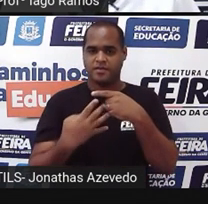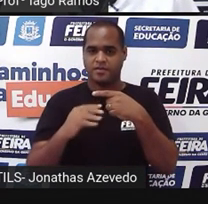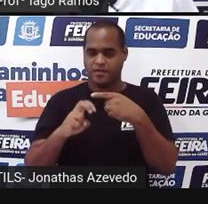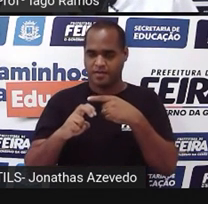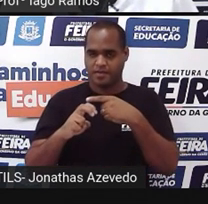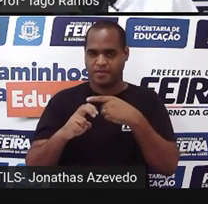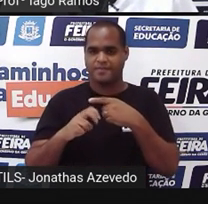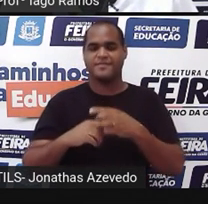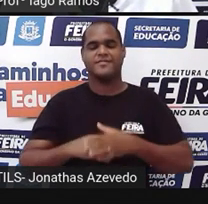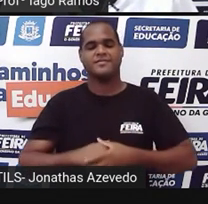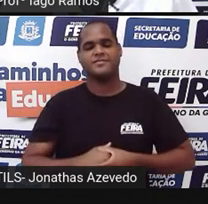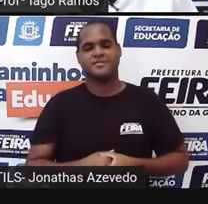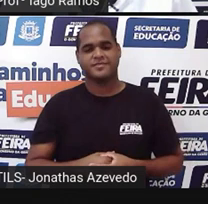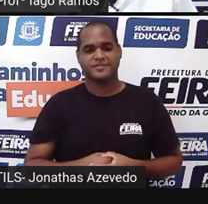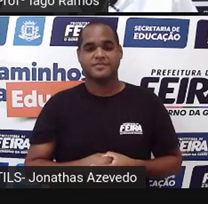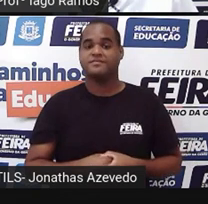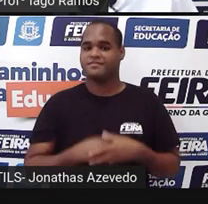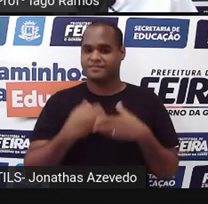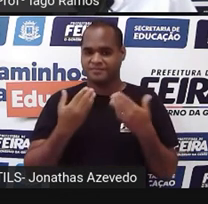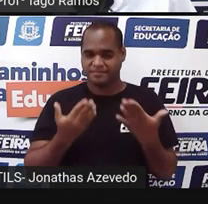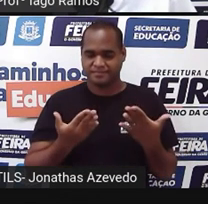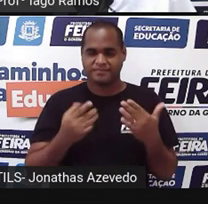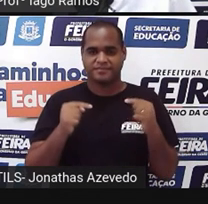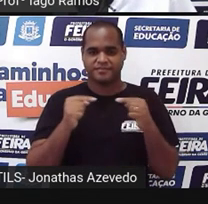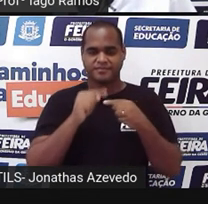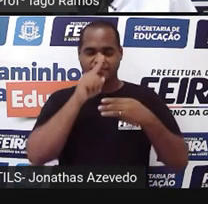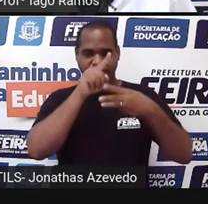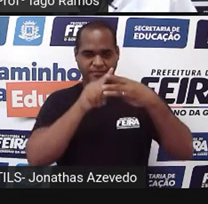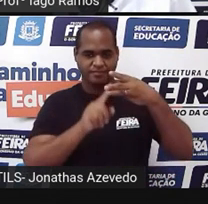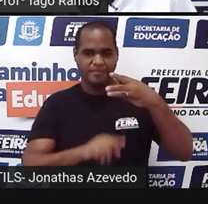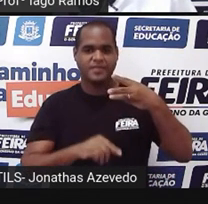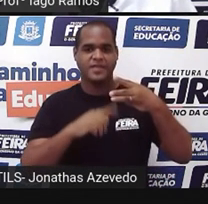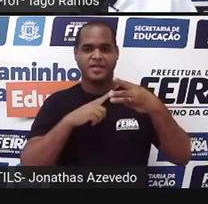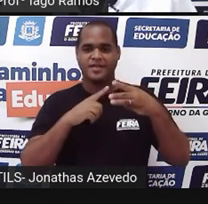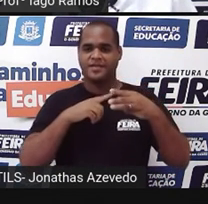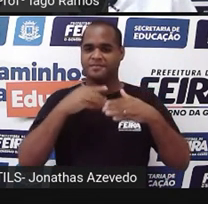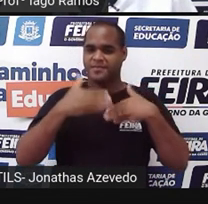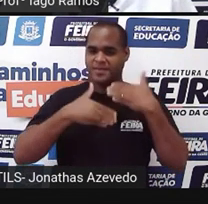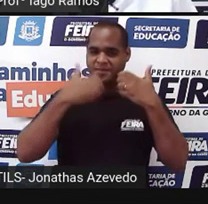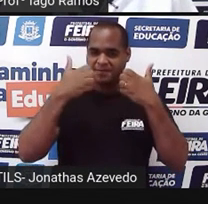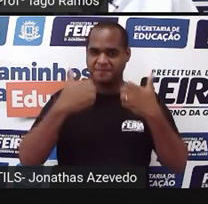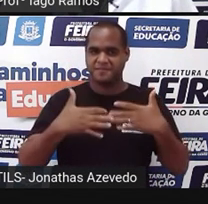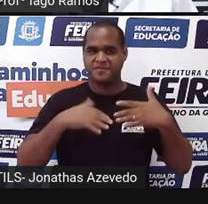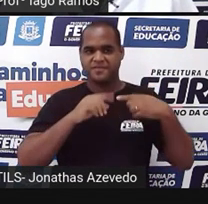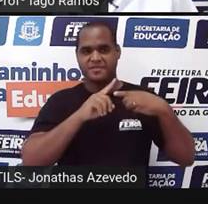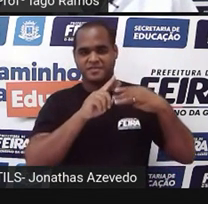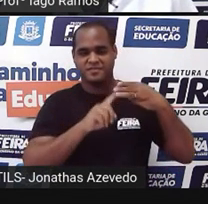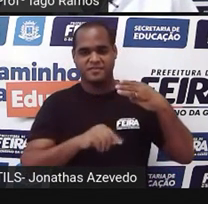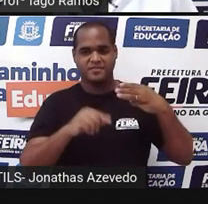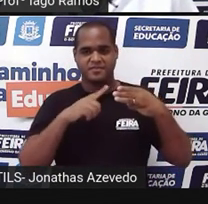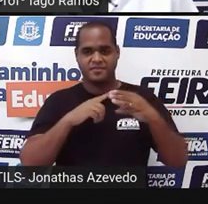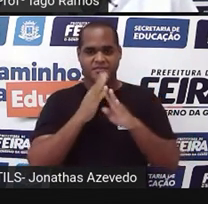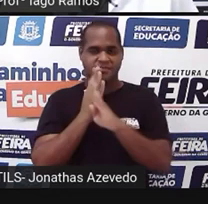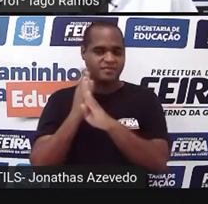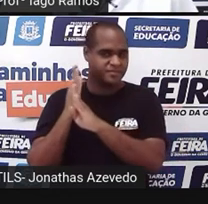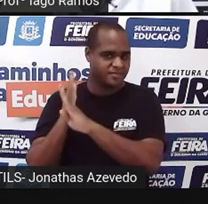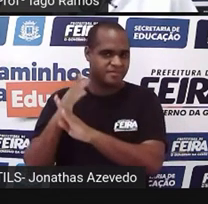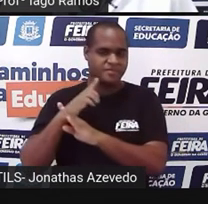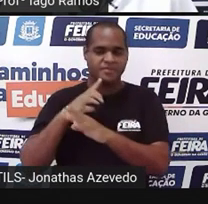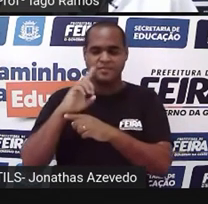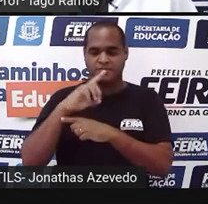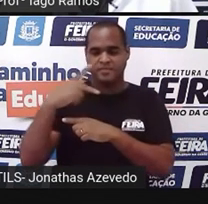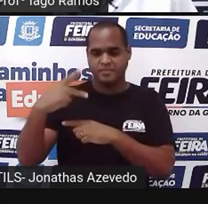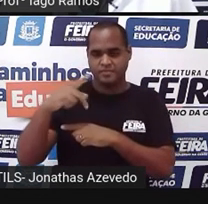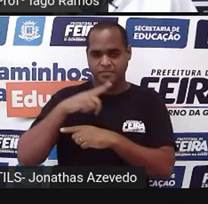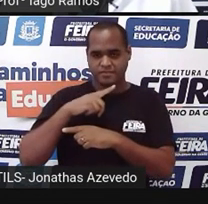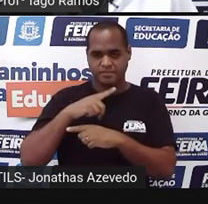2645 altos então esses são os três processos não é para encontrar as